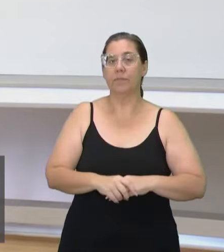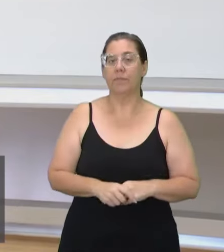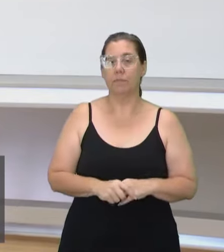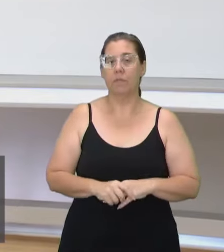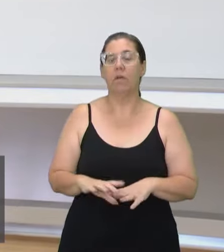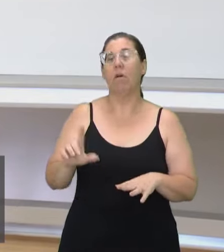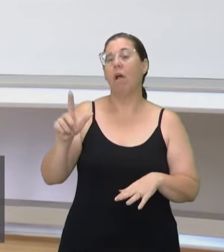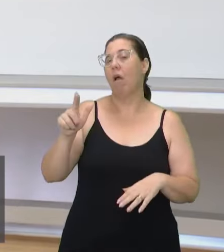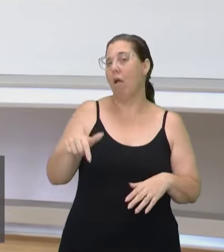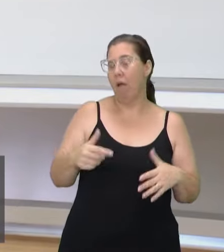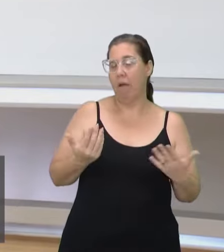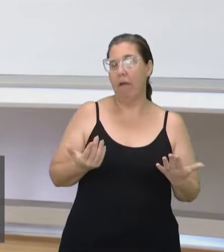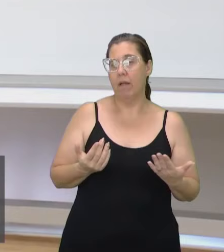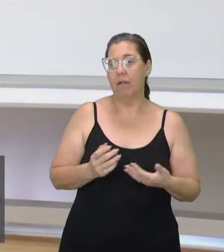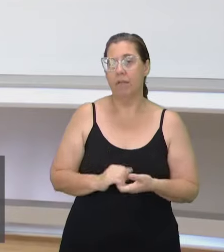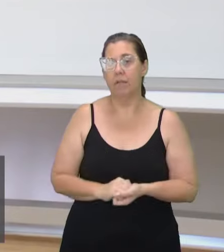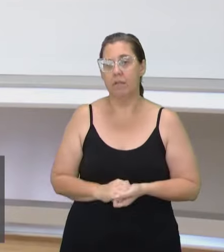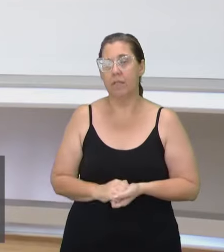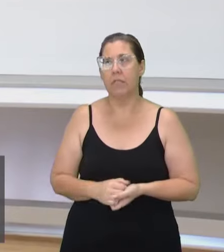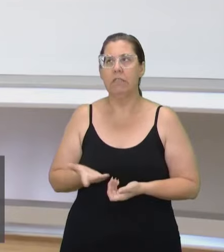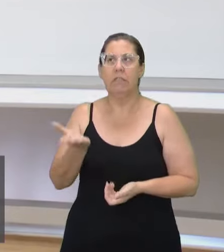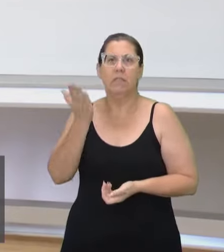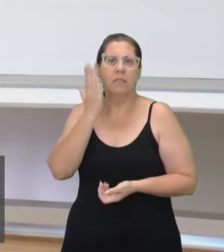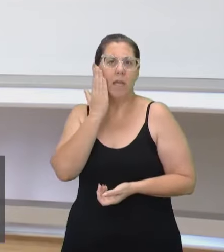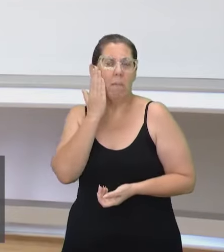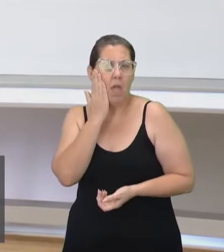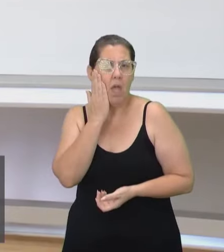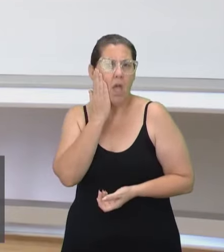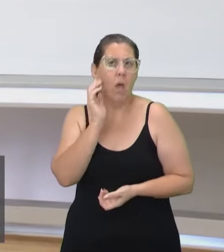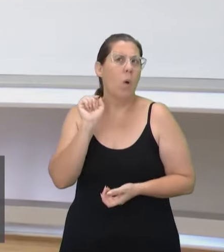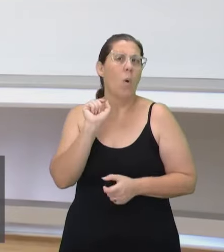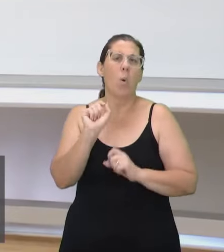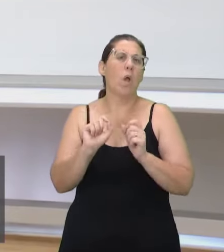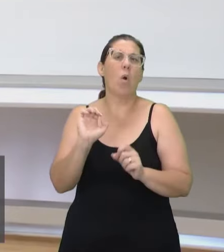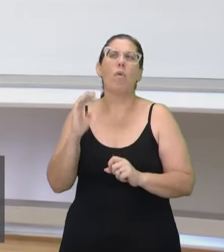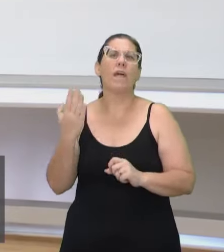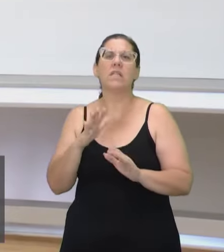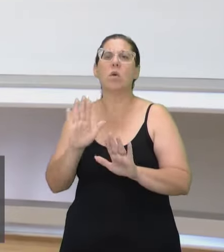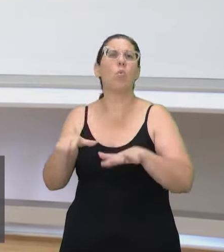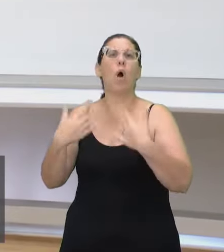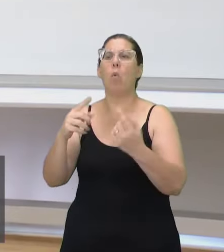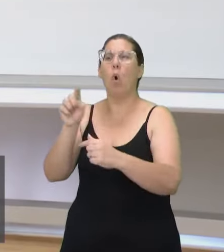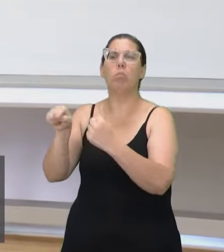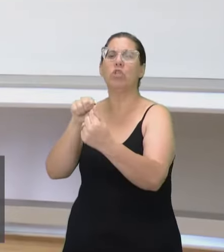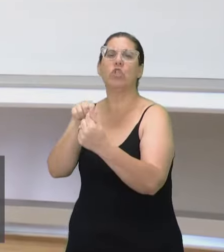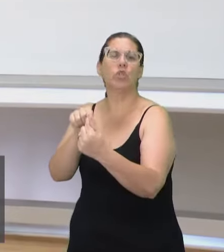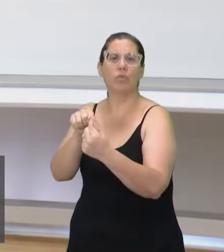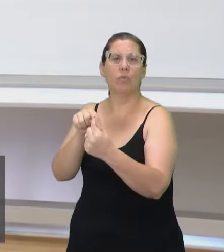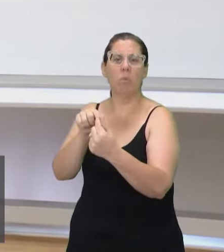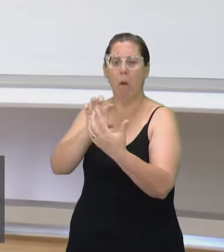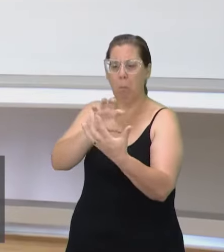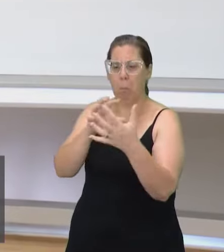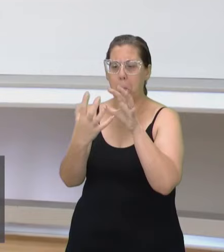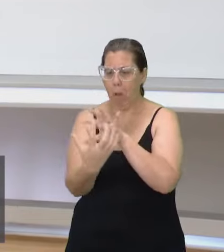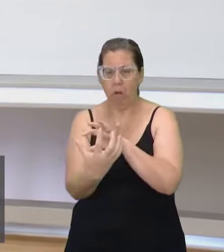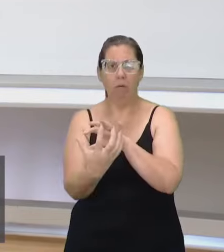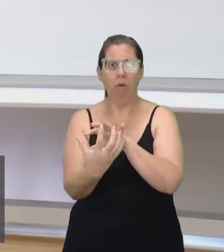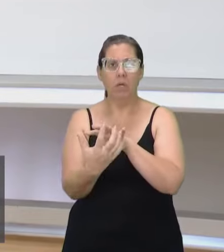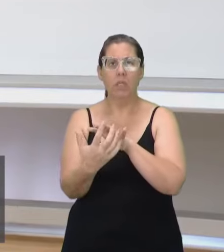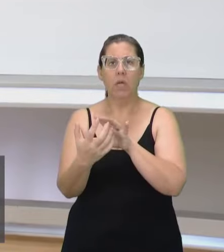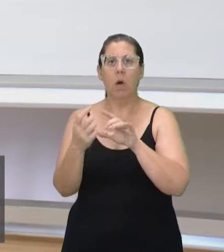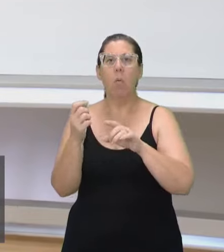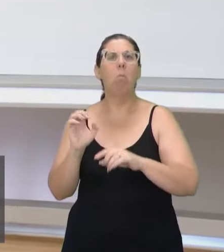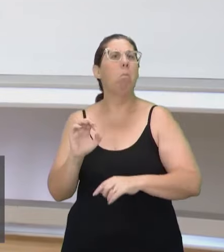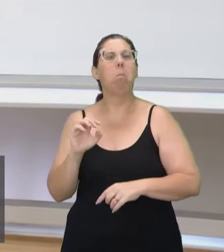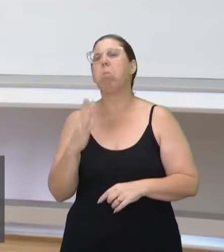é justamente saber o que acontece objetivamente, quais são as transformações em si mesmas